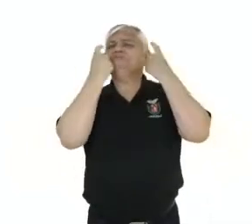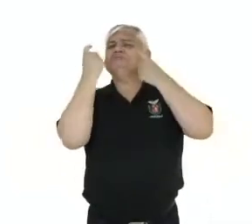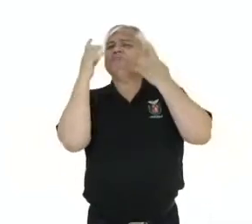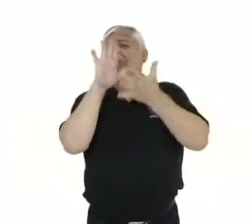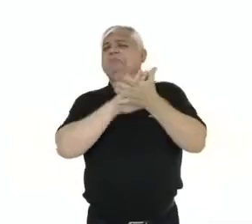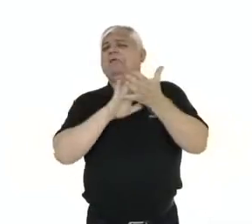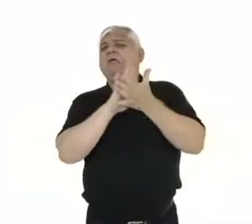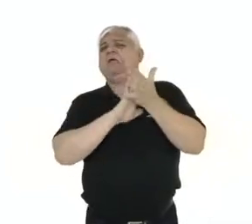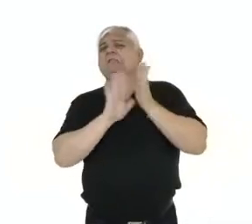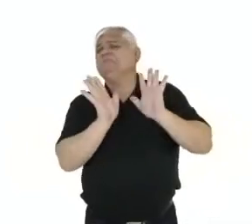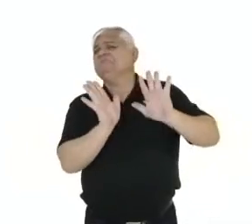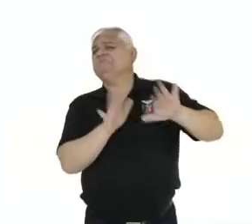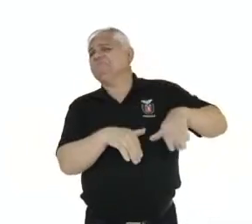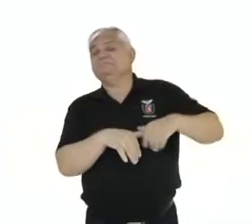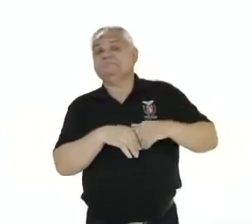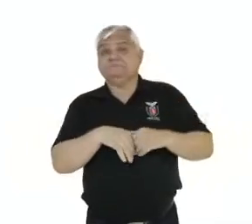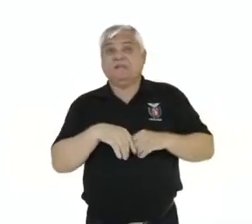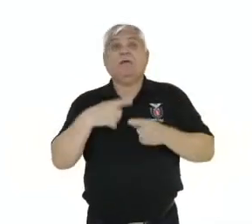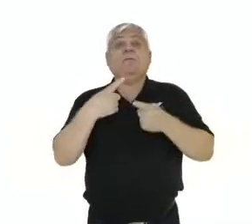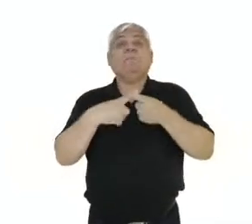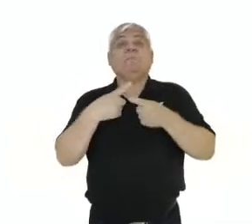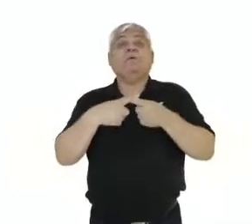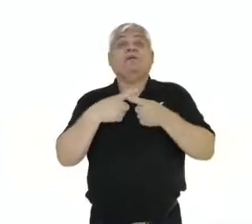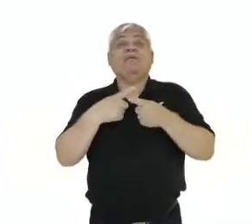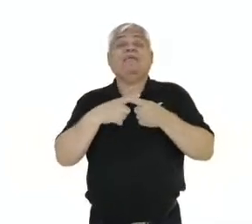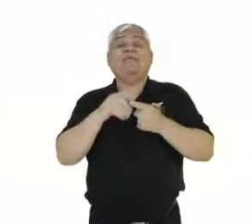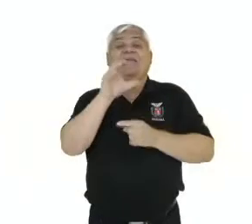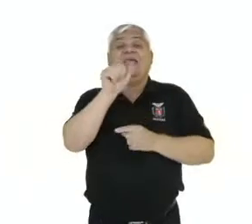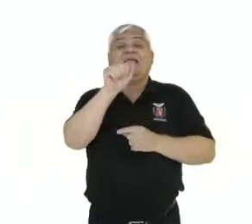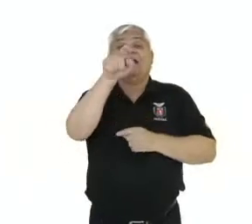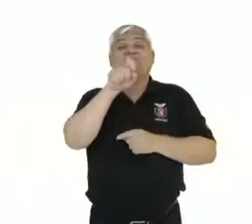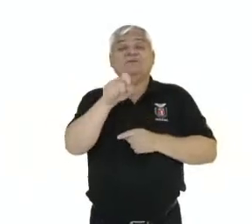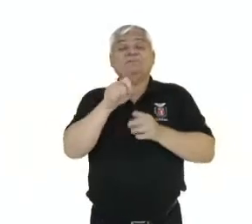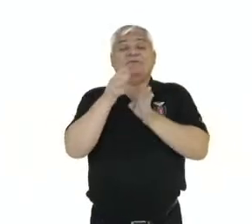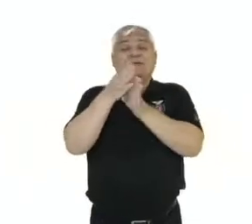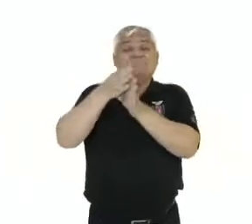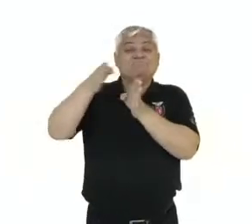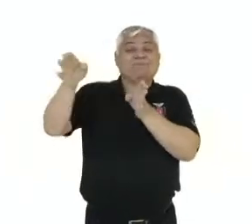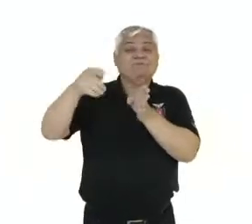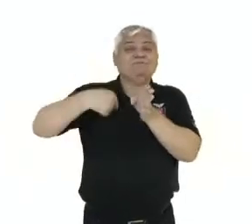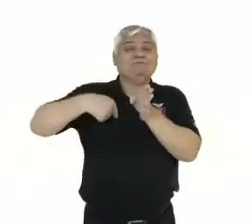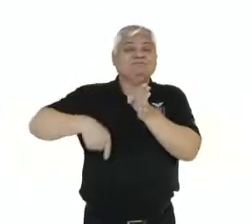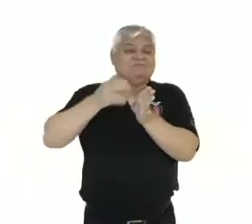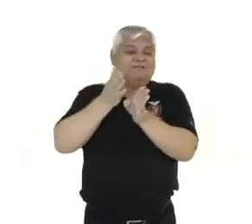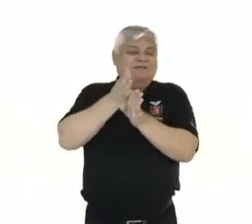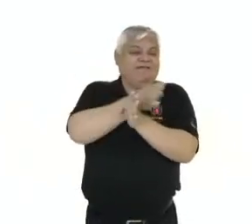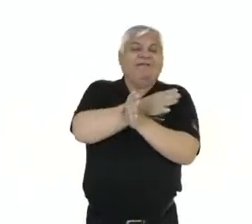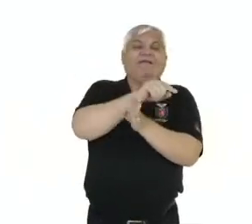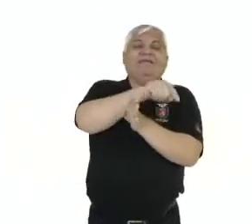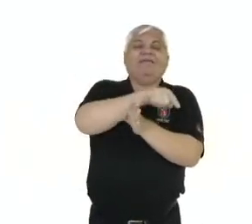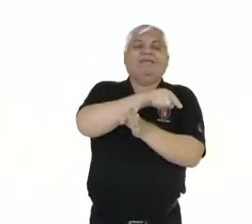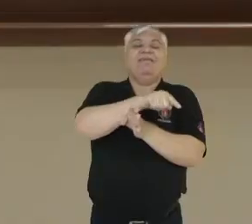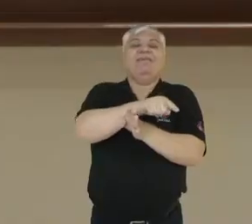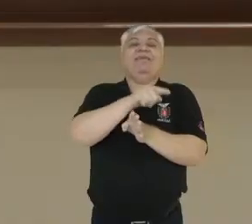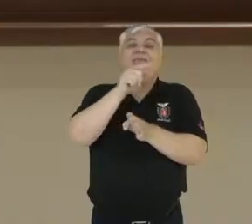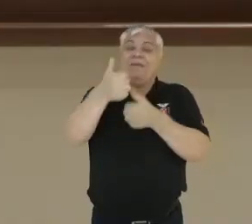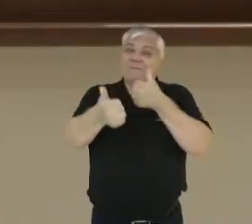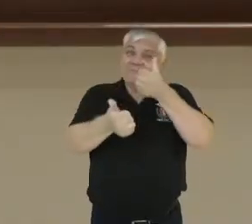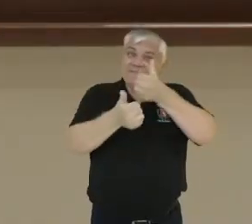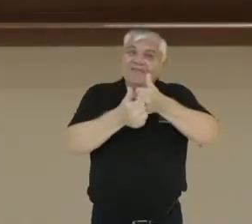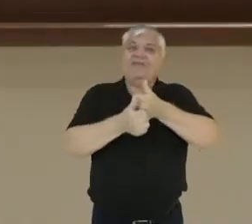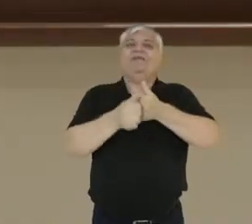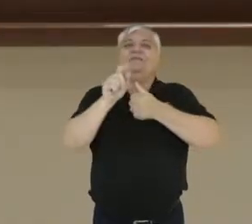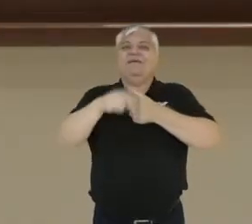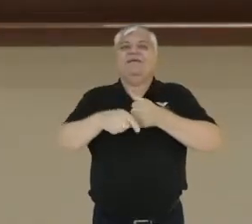na disputa pelo território, porque a Caxemira está do lado oposto ao continente, no continente asiático, no que diz